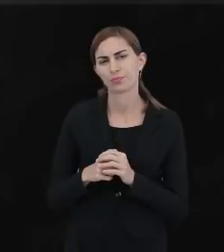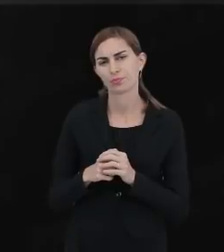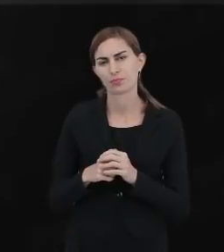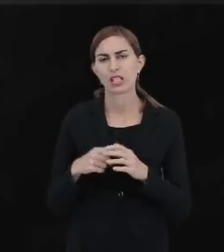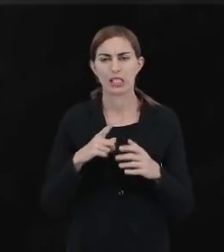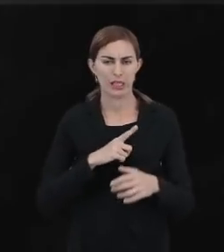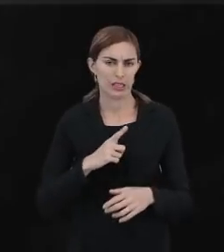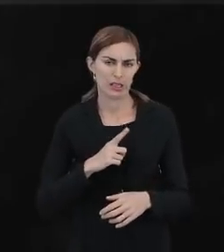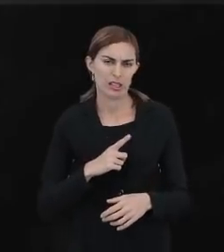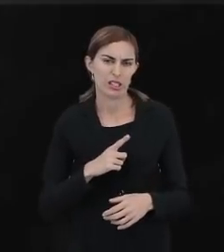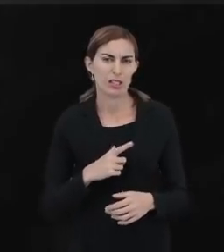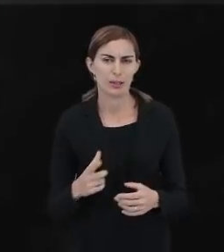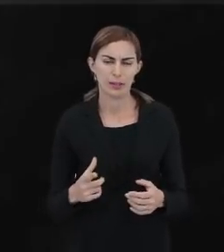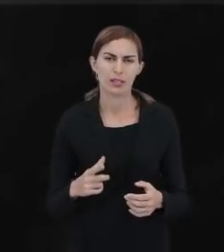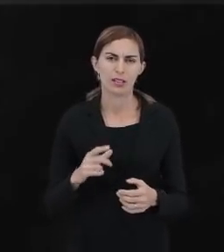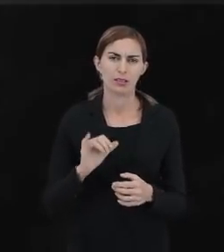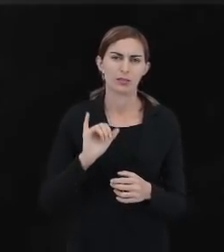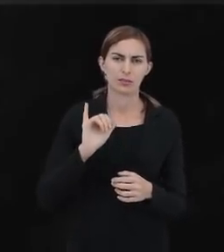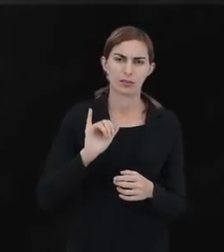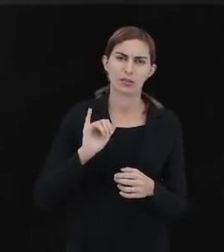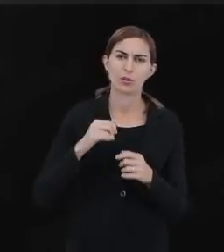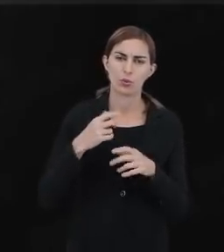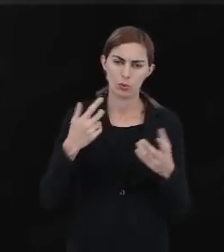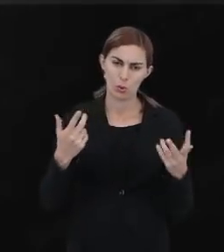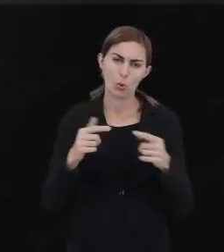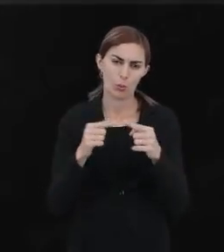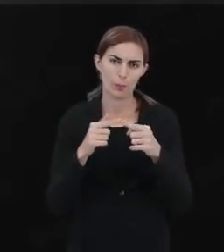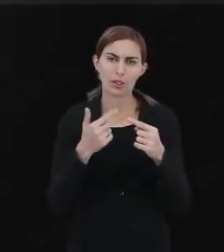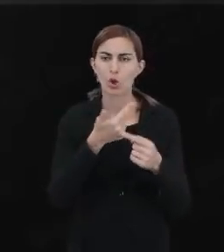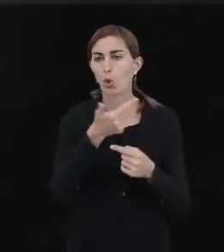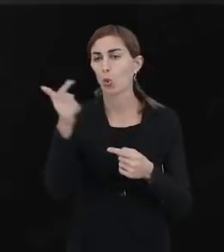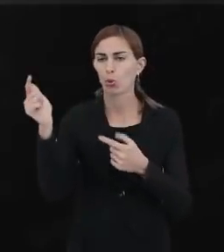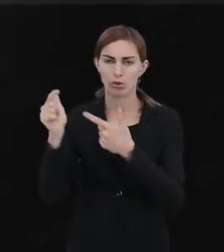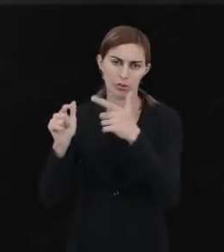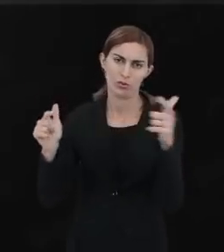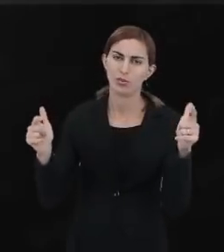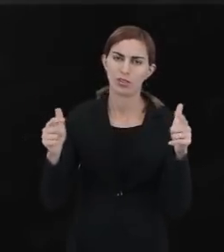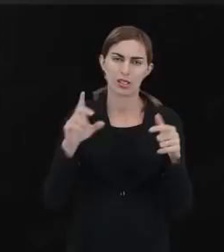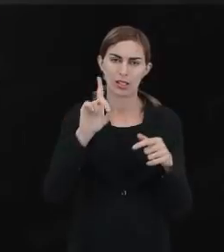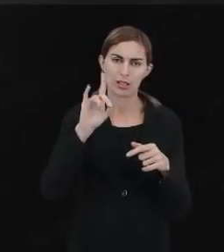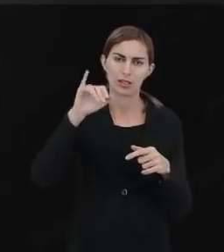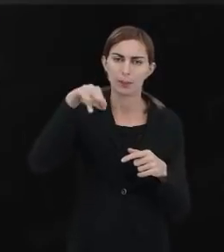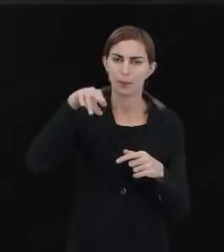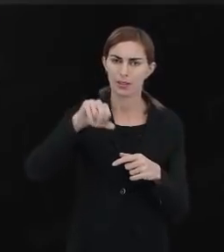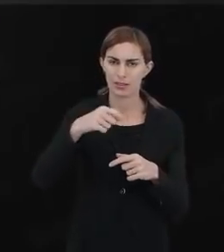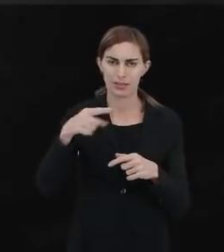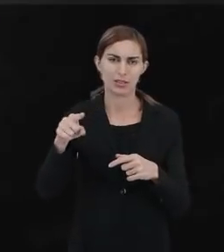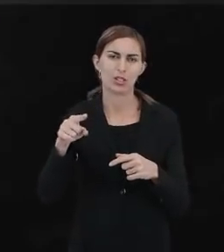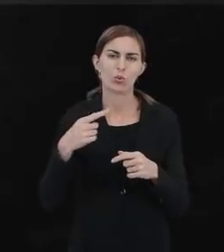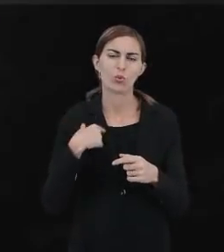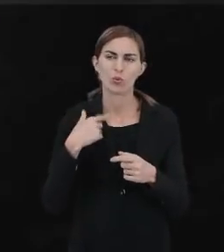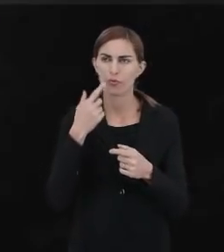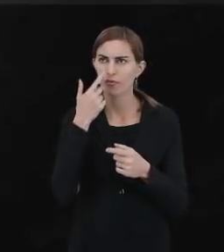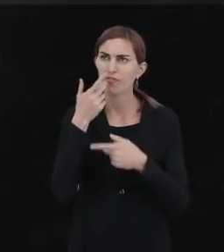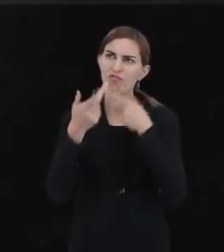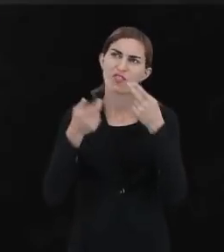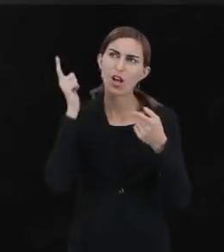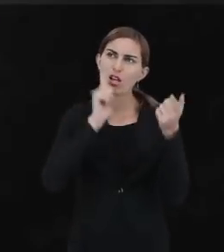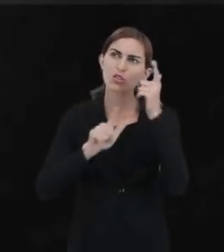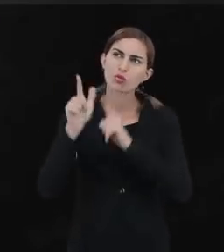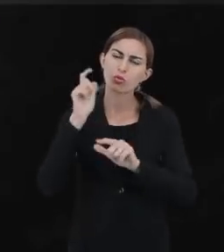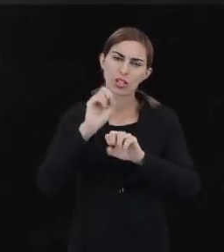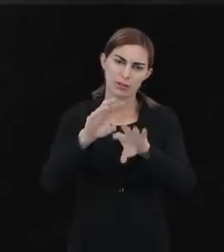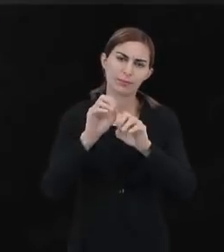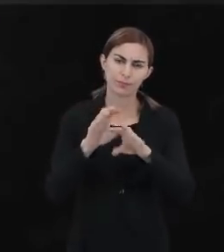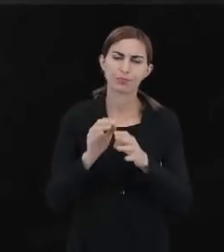tem impactos em todas essas outras dimensões presidente colocou por exemplo a gente fala em resultados nacionais a